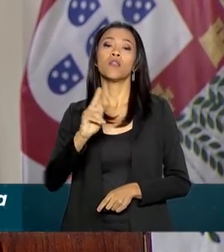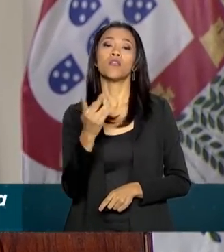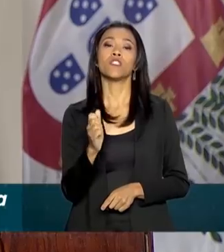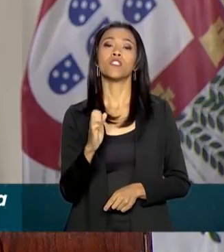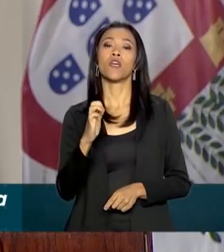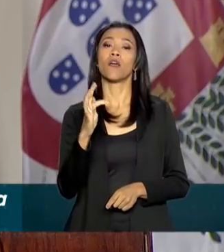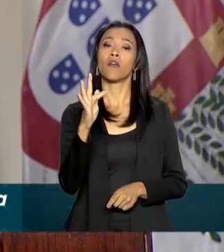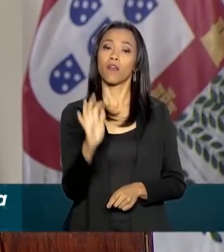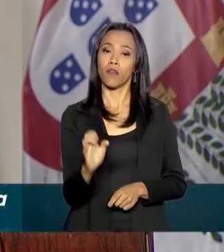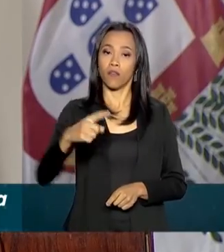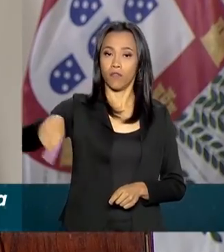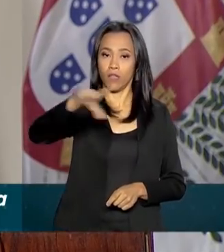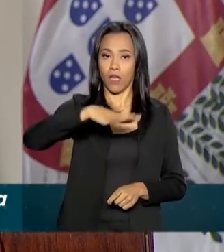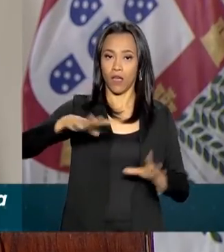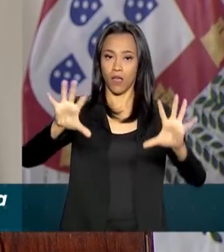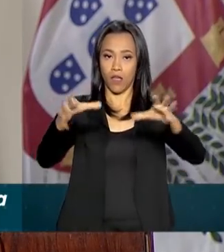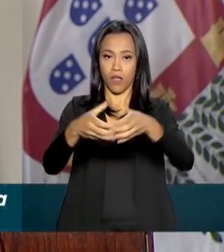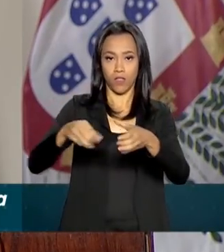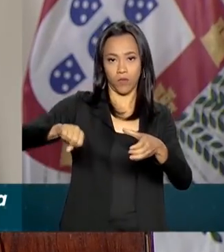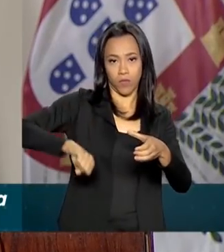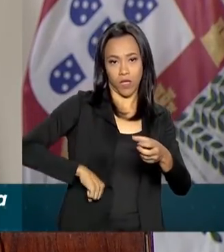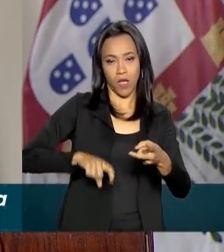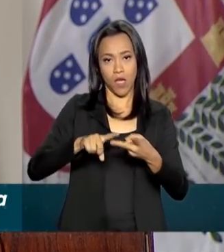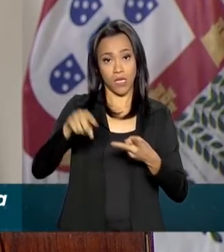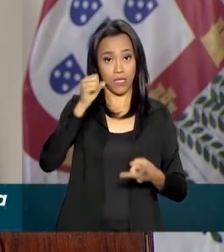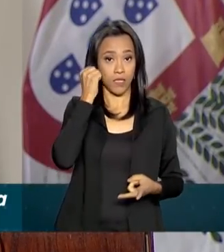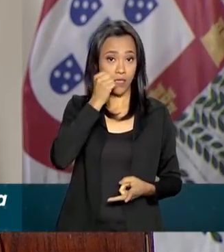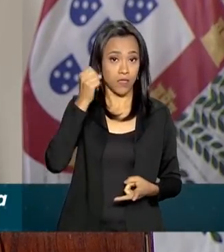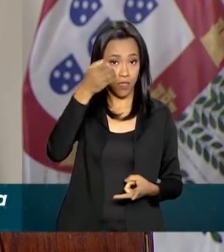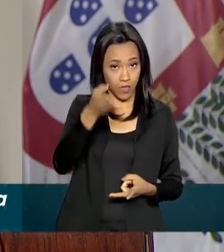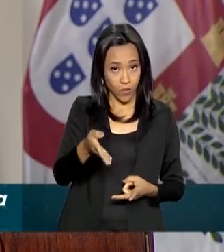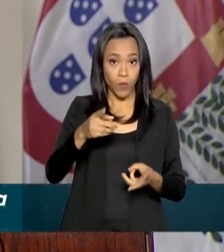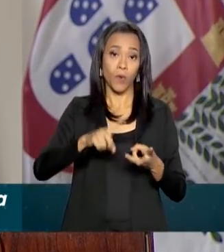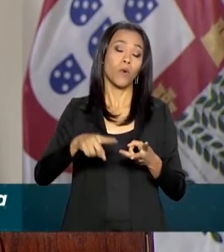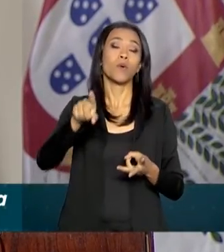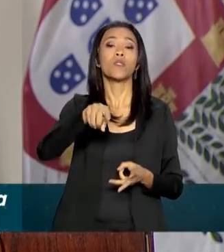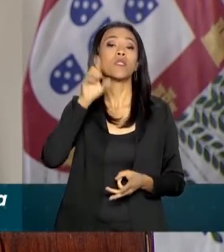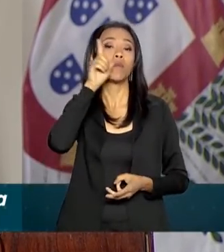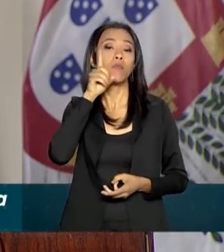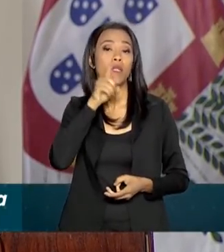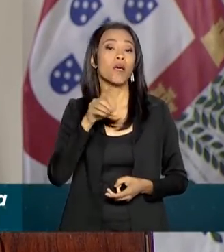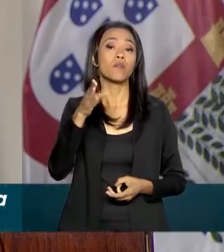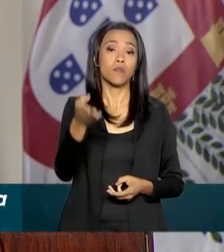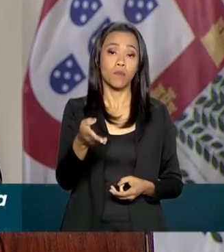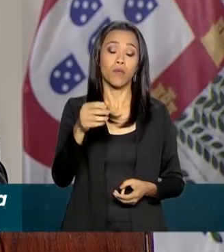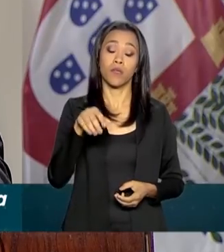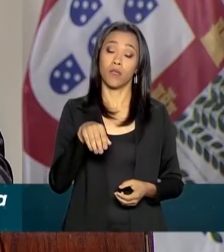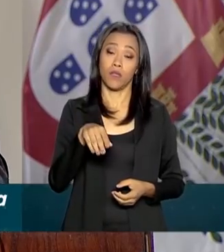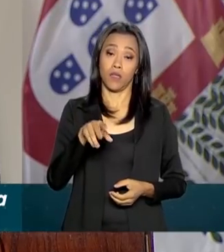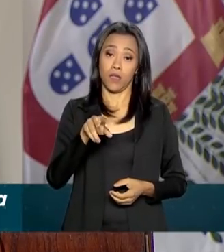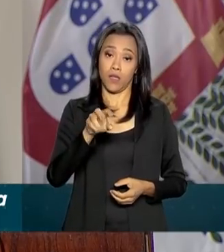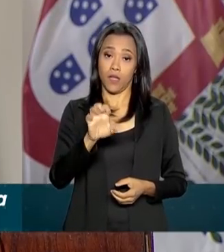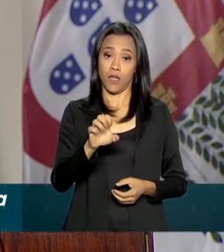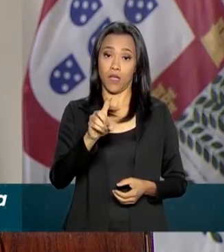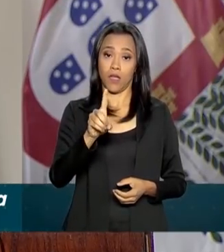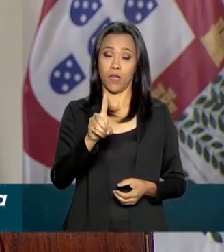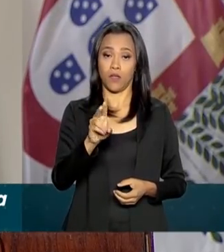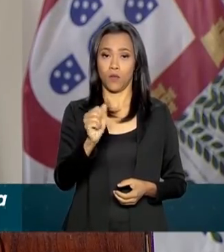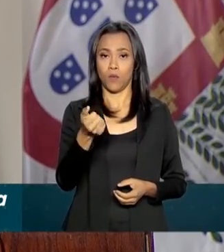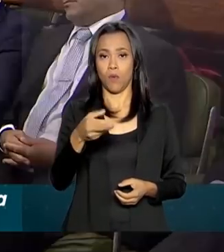senador nelsinho trad deputado eduardo bolsonaro tem um dom a qui pro